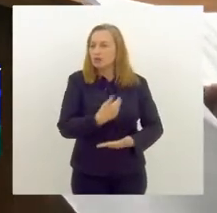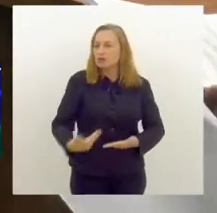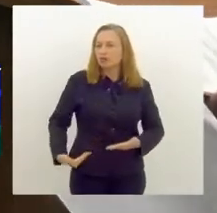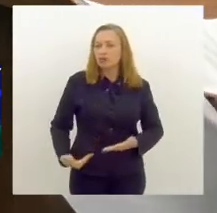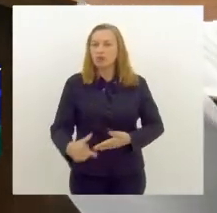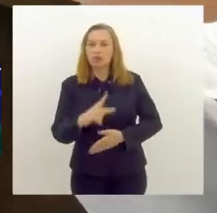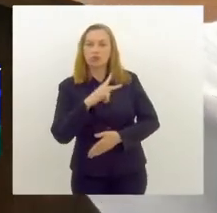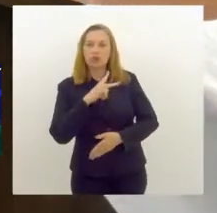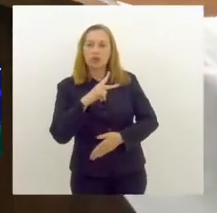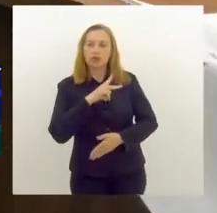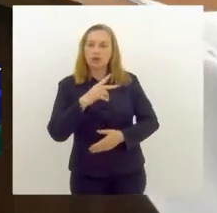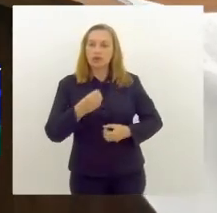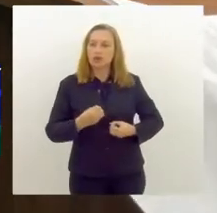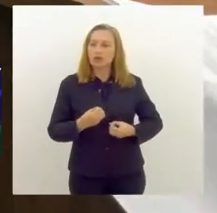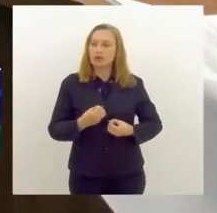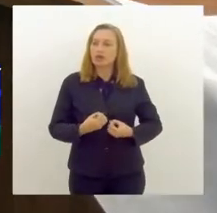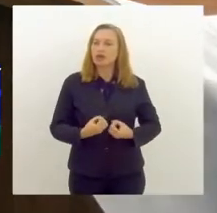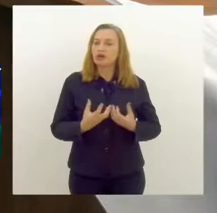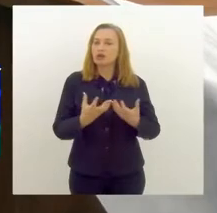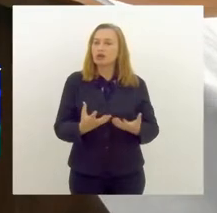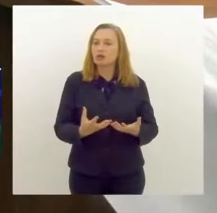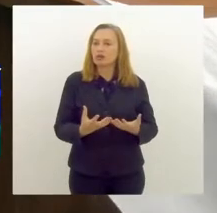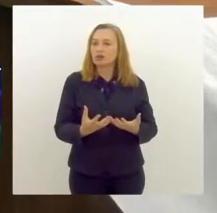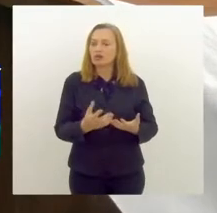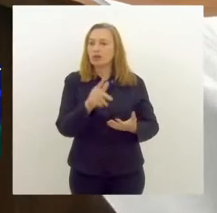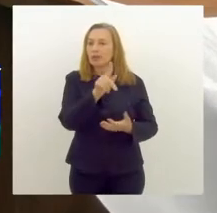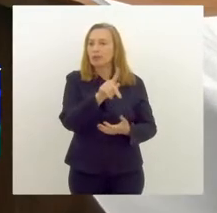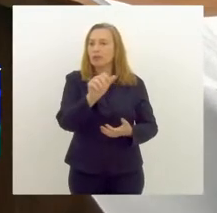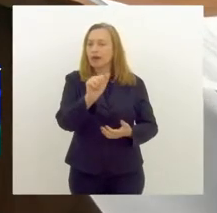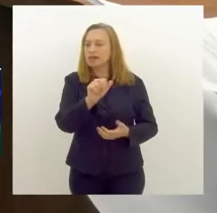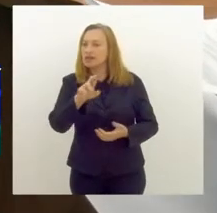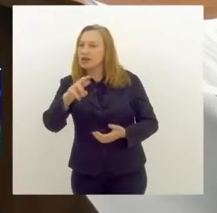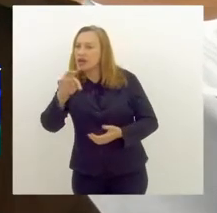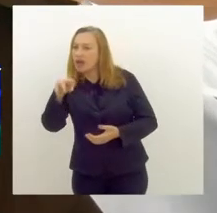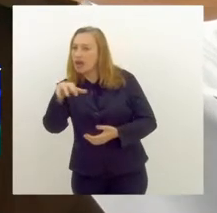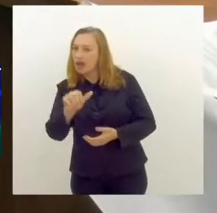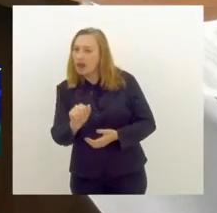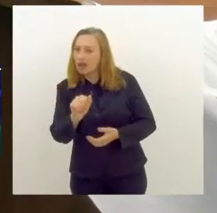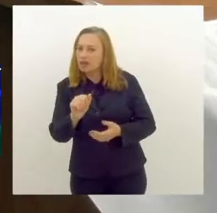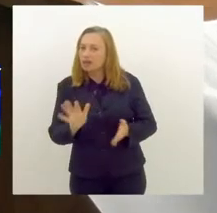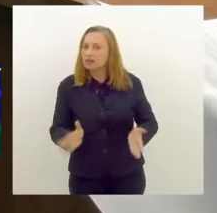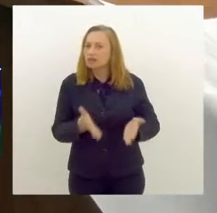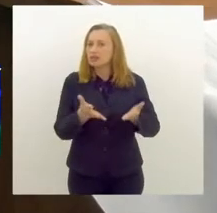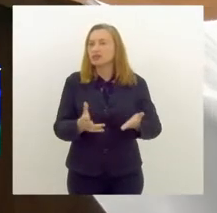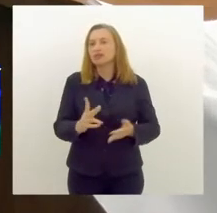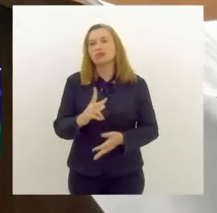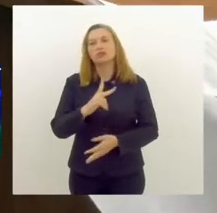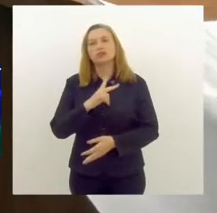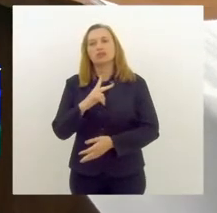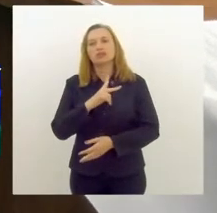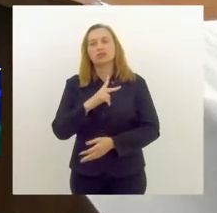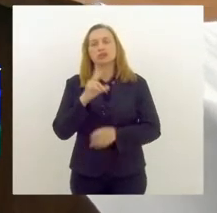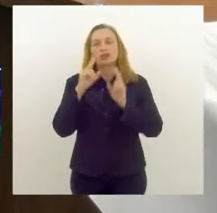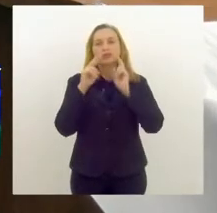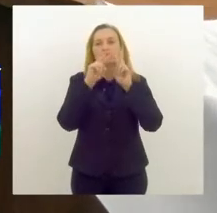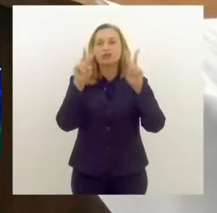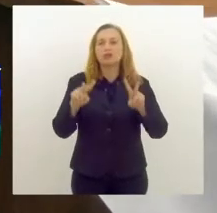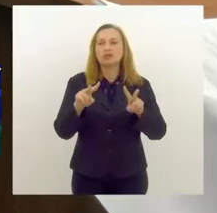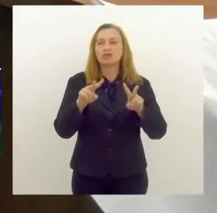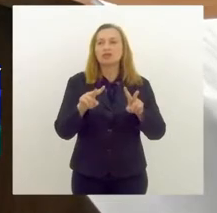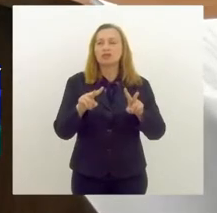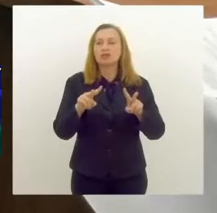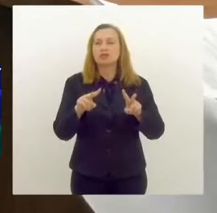pública-privada visando a adoção das passarelas pela iniciativa privada, visando garantir